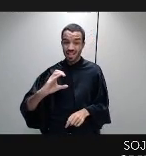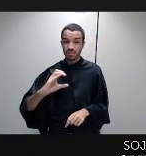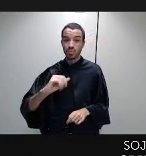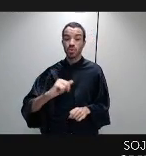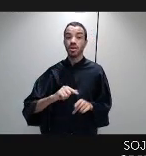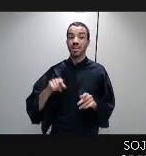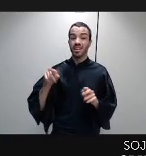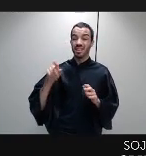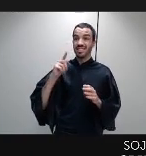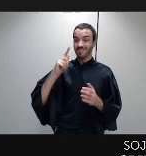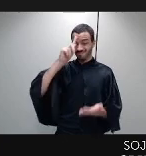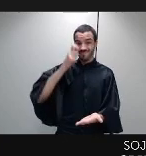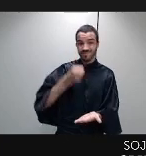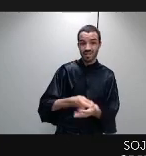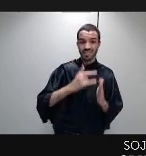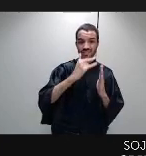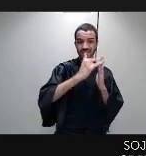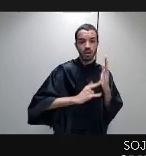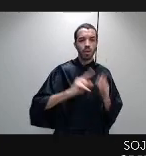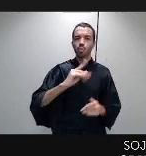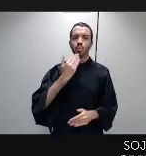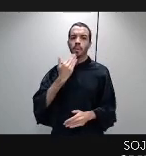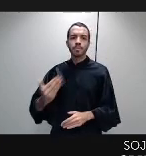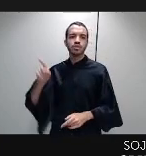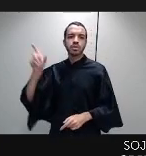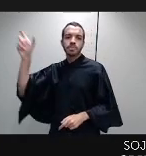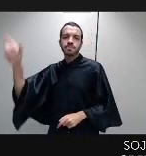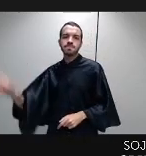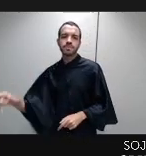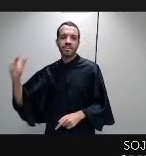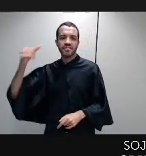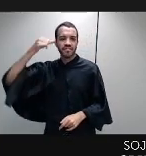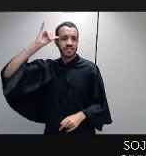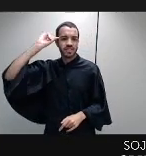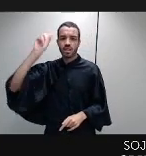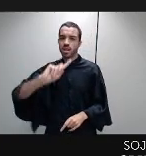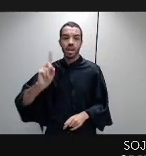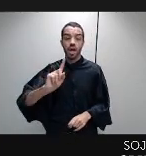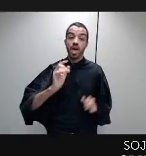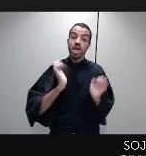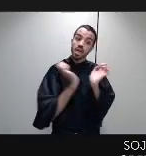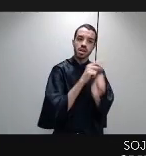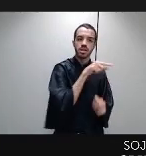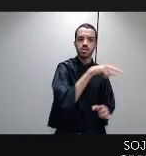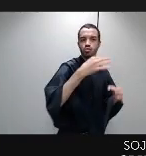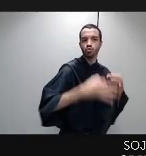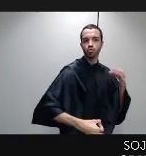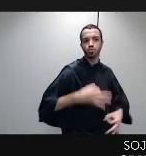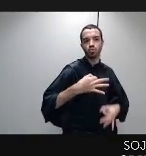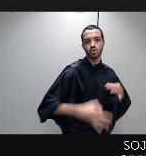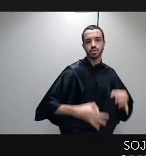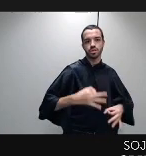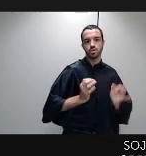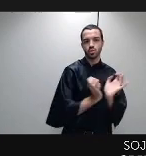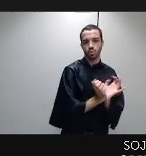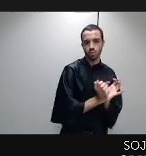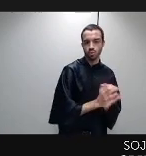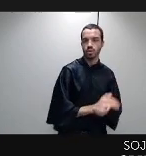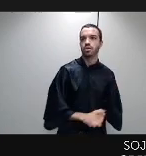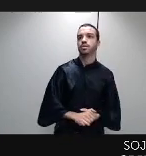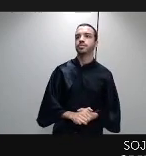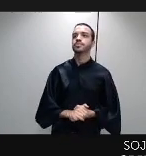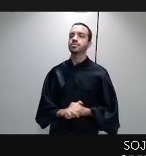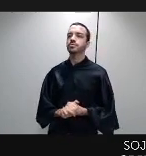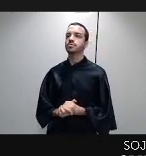não é pedido para fazenda é feito pelo juízo ainda que o exequente não peça aí a